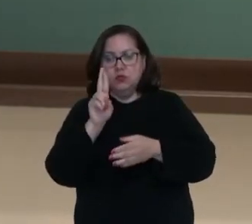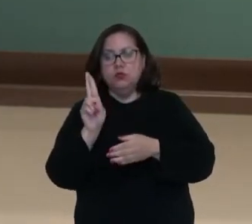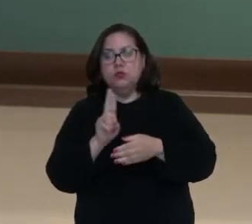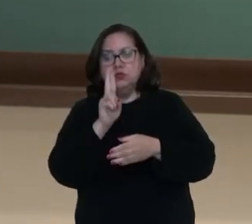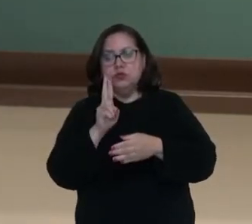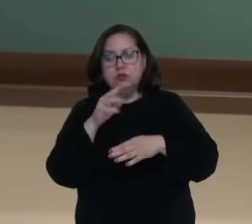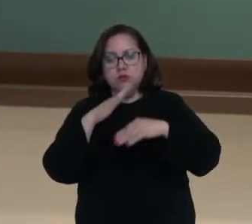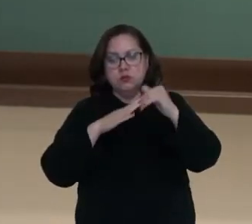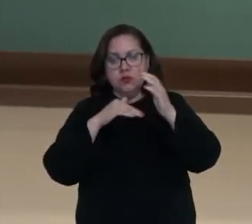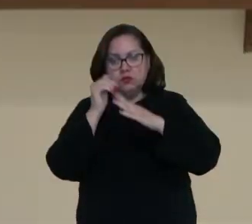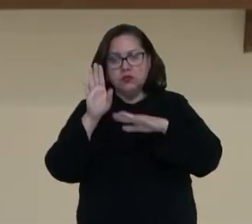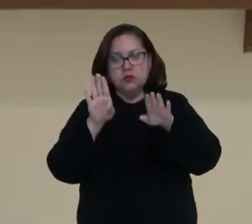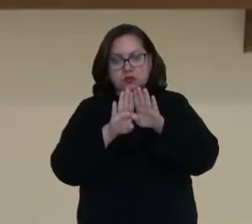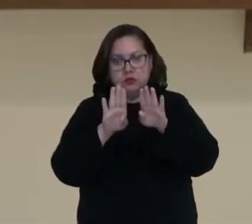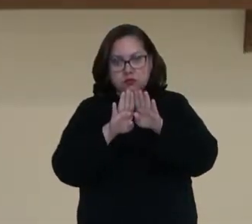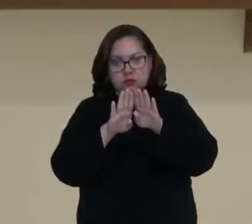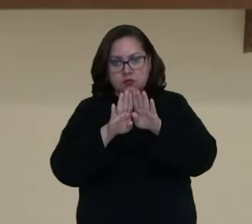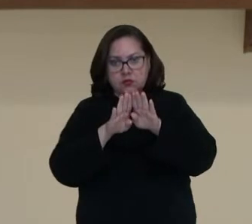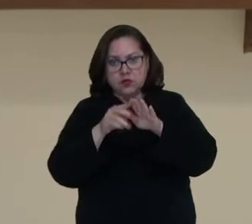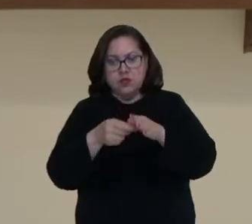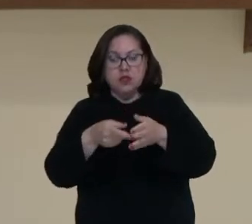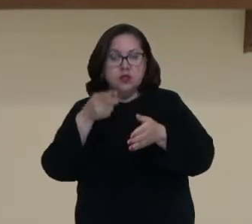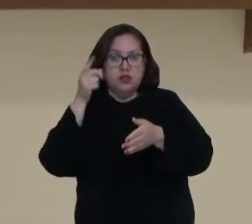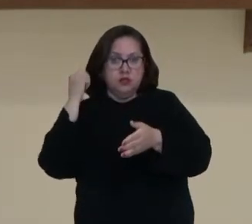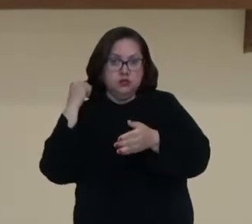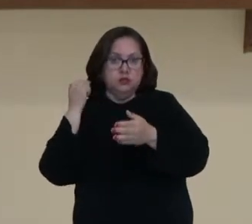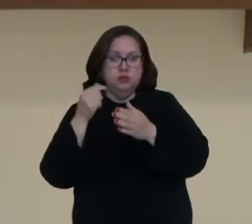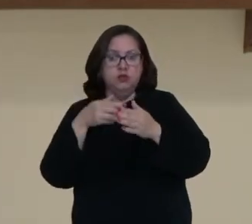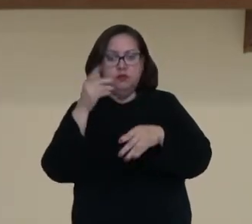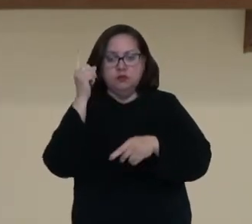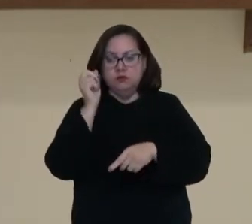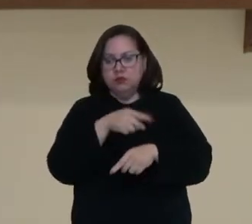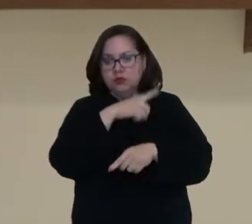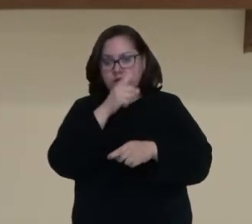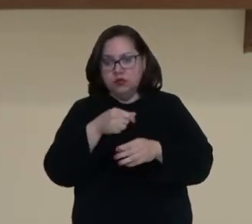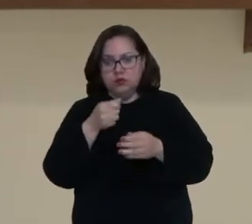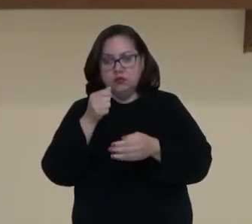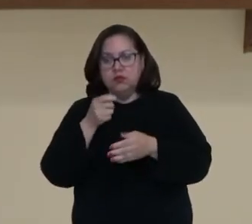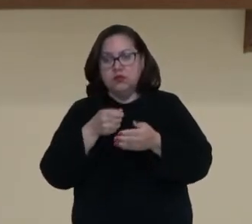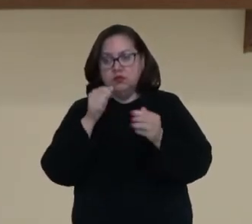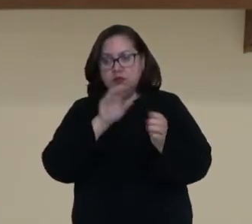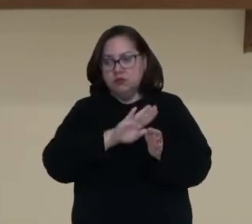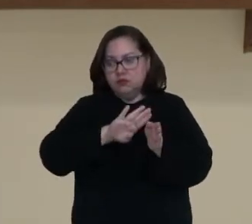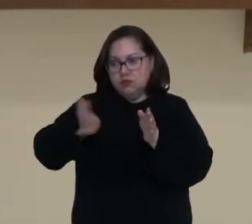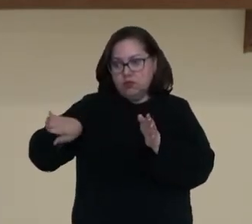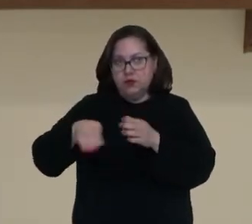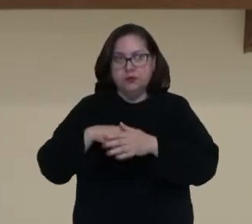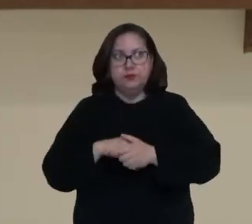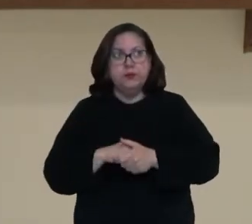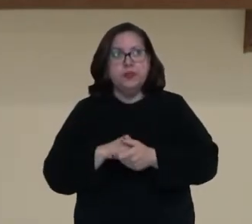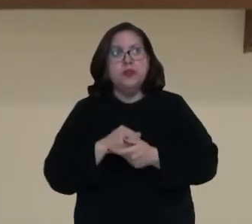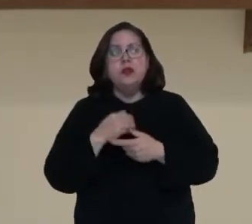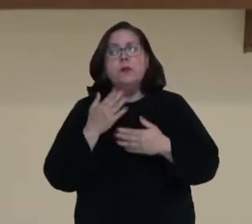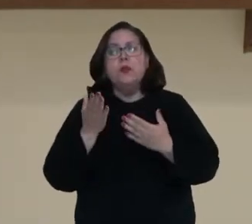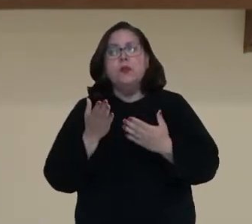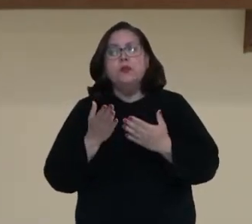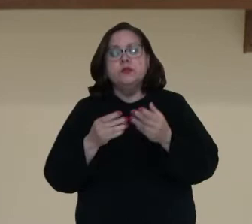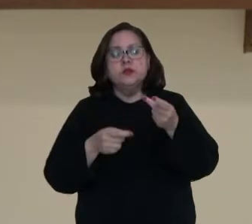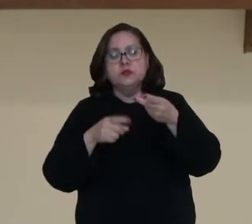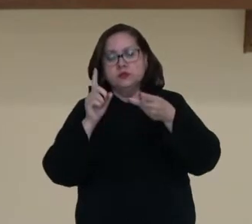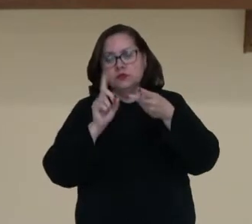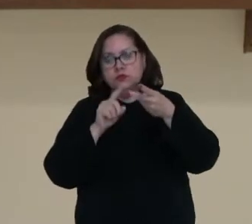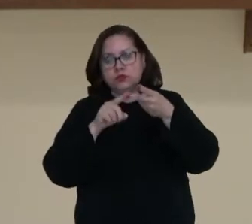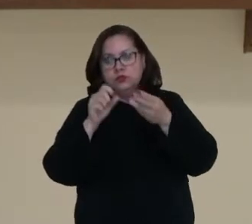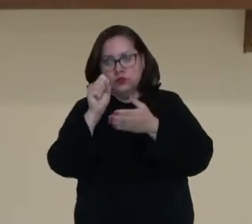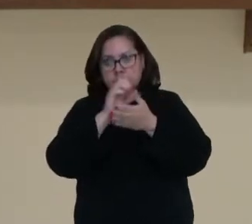utilizando práticas também antidemocráticas, inibindo e colocando um partido na ilegalidade. Bom, chegamos aqui